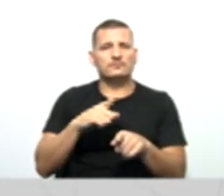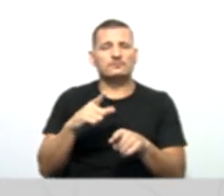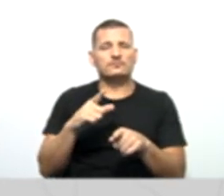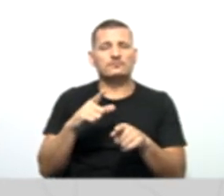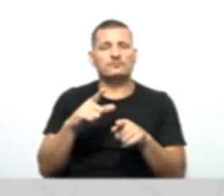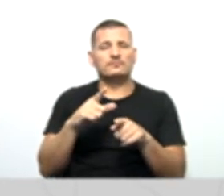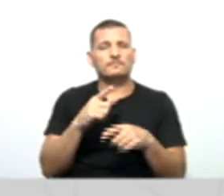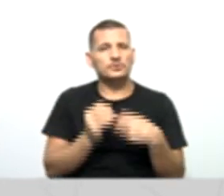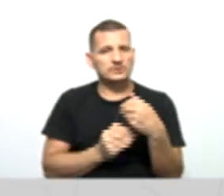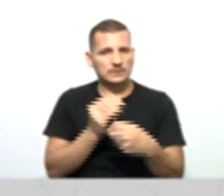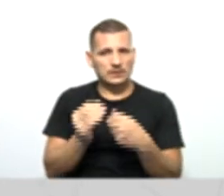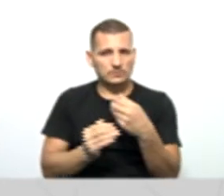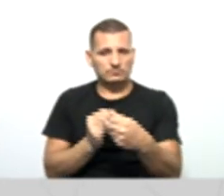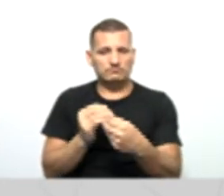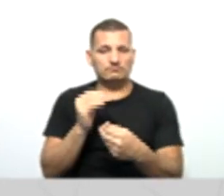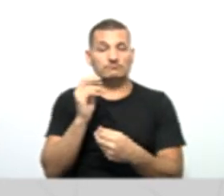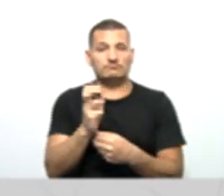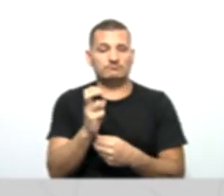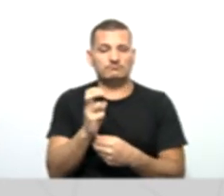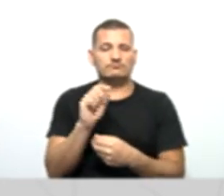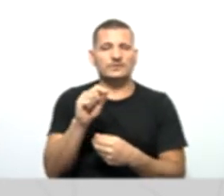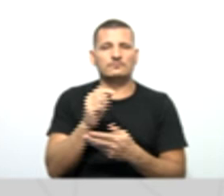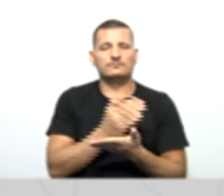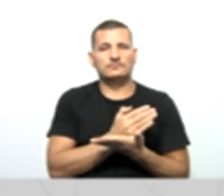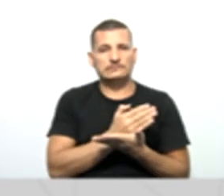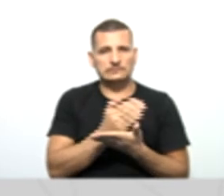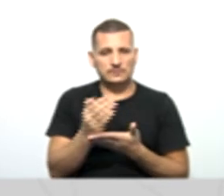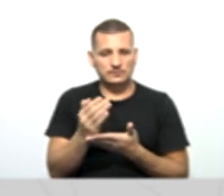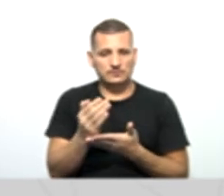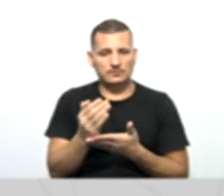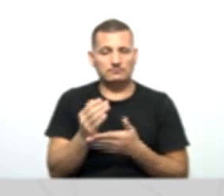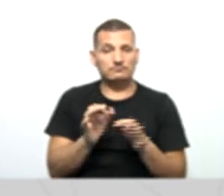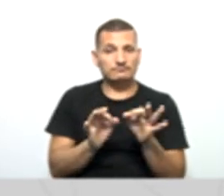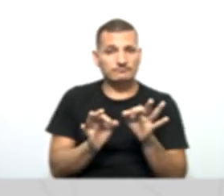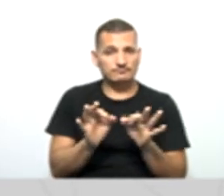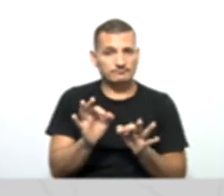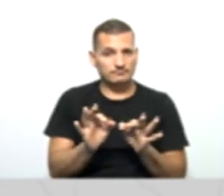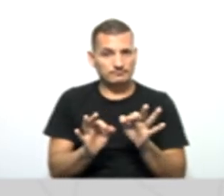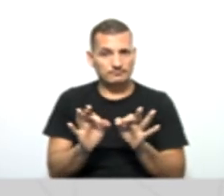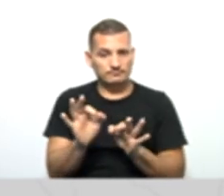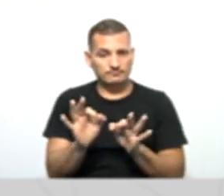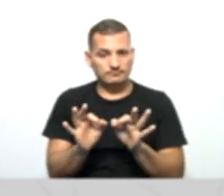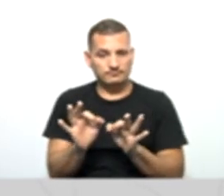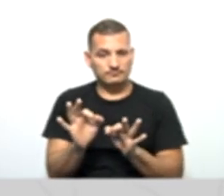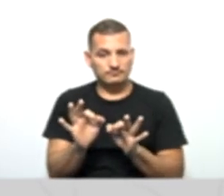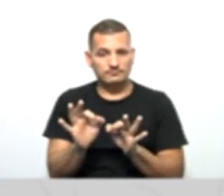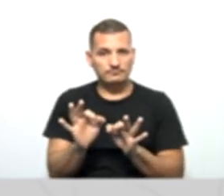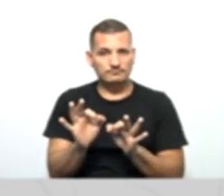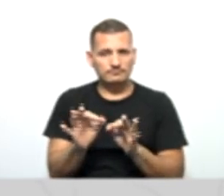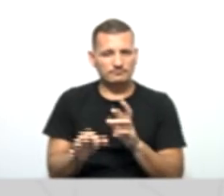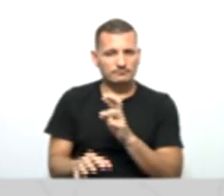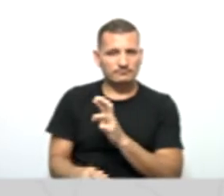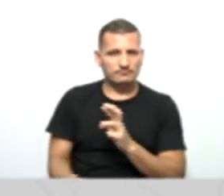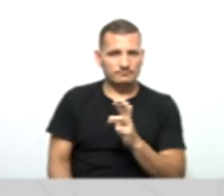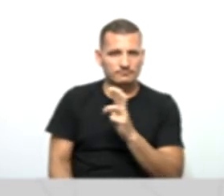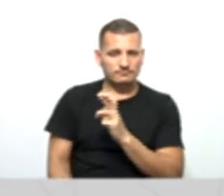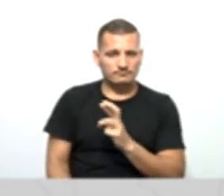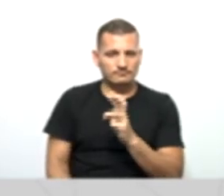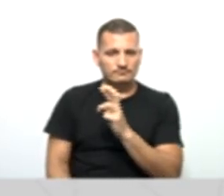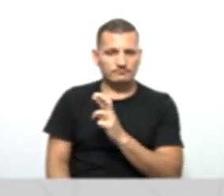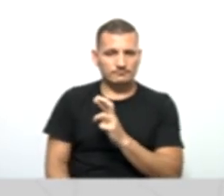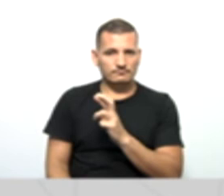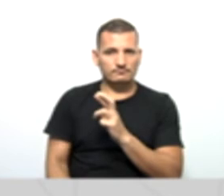São esses macroprocessos: a iniciação, o planejamento, o monitoramento